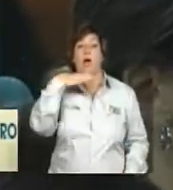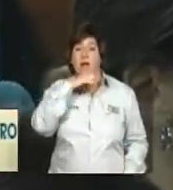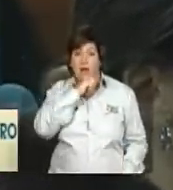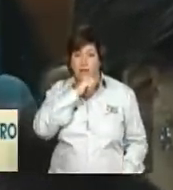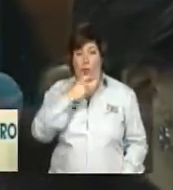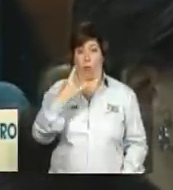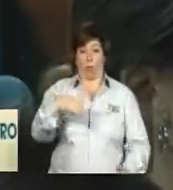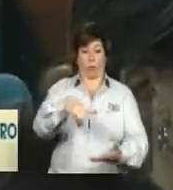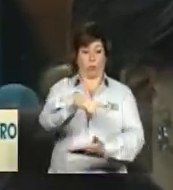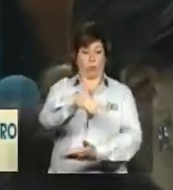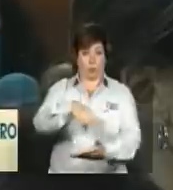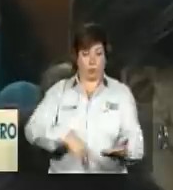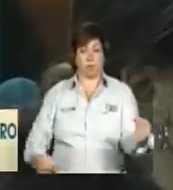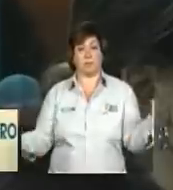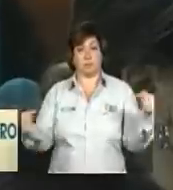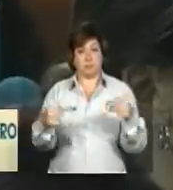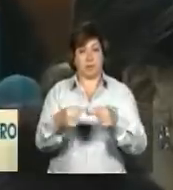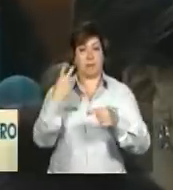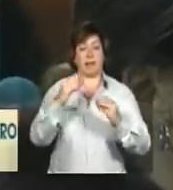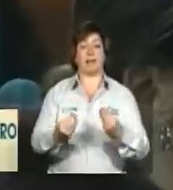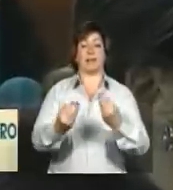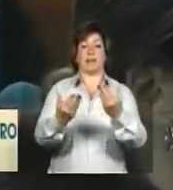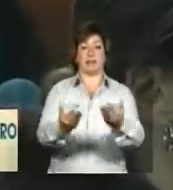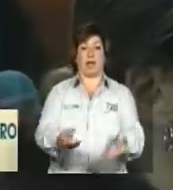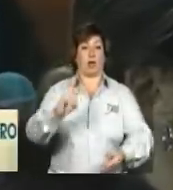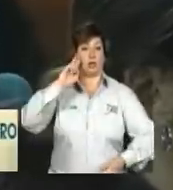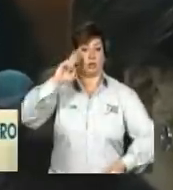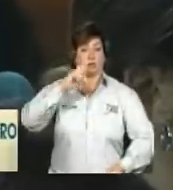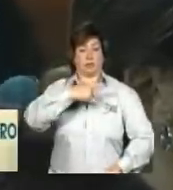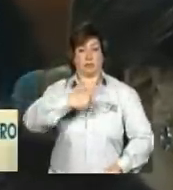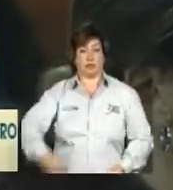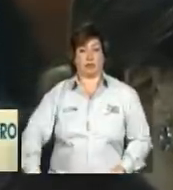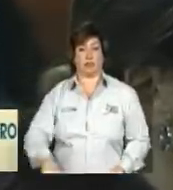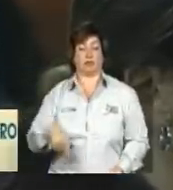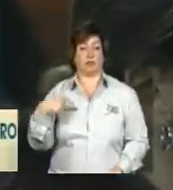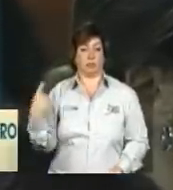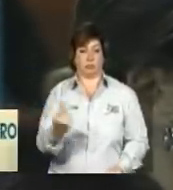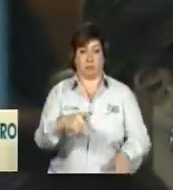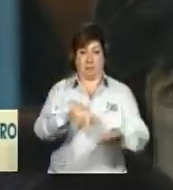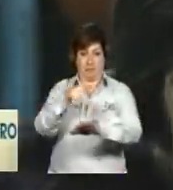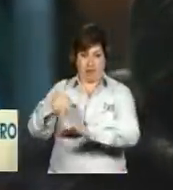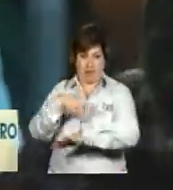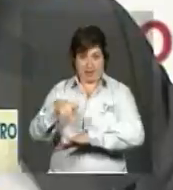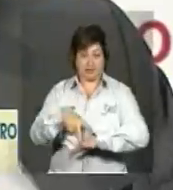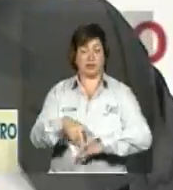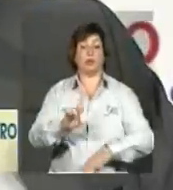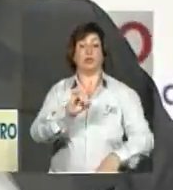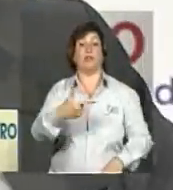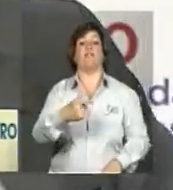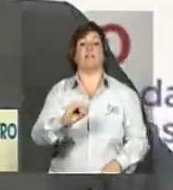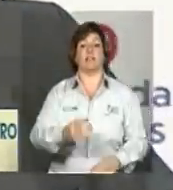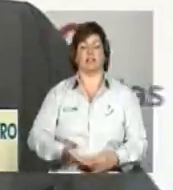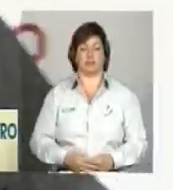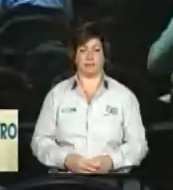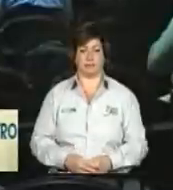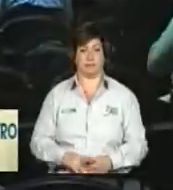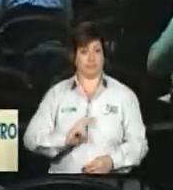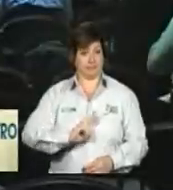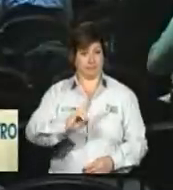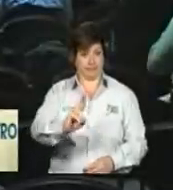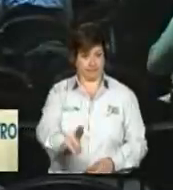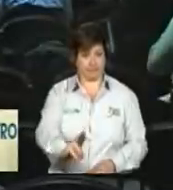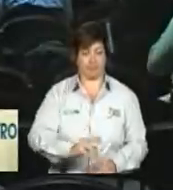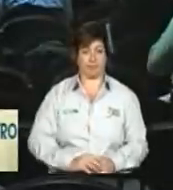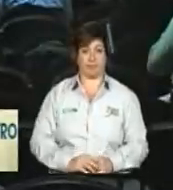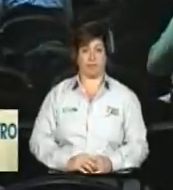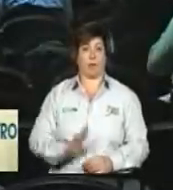um documento adequado para ser entregue aos chefes de Estado no dia 20? O objetivo, a ambição, conforme eu